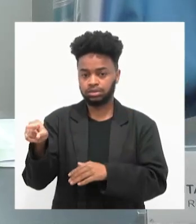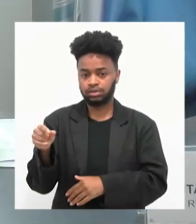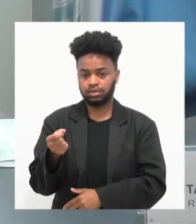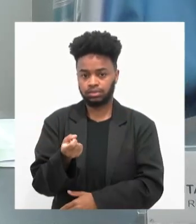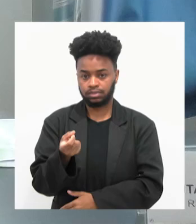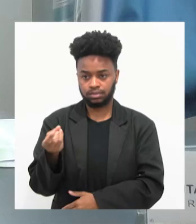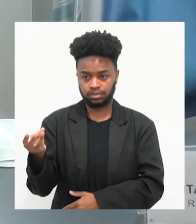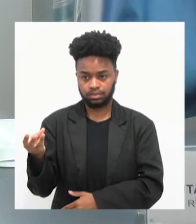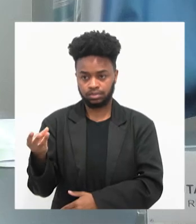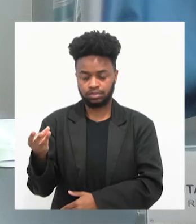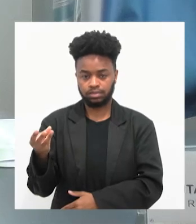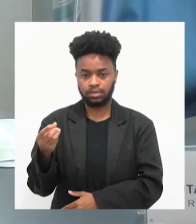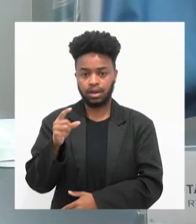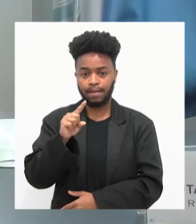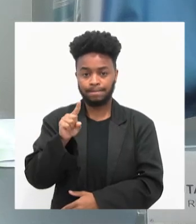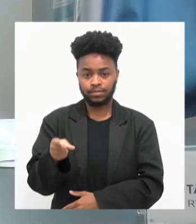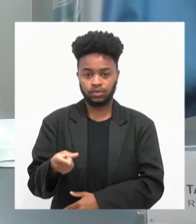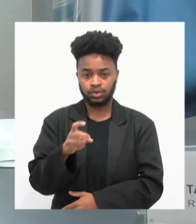para